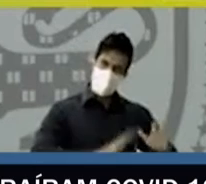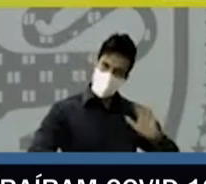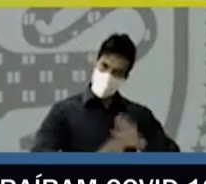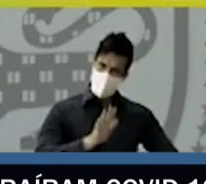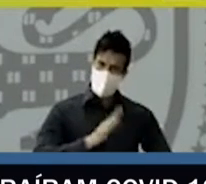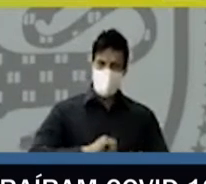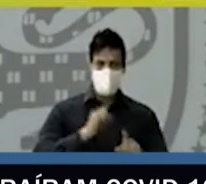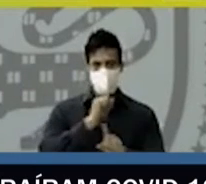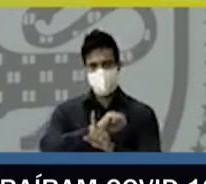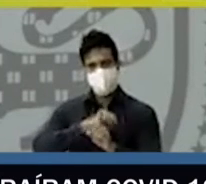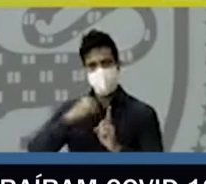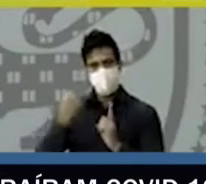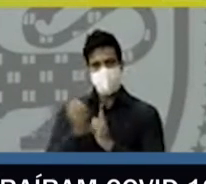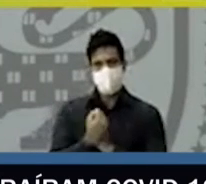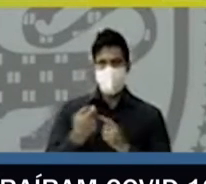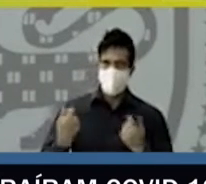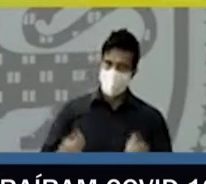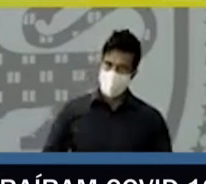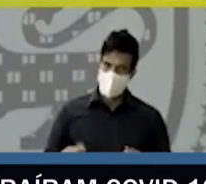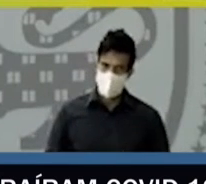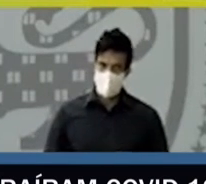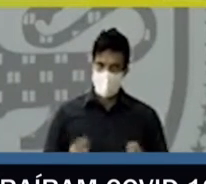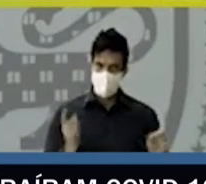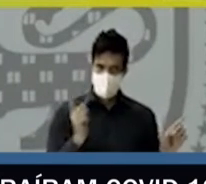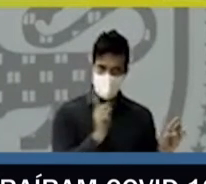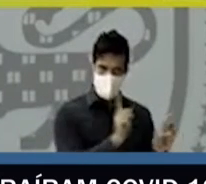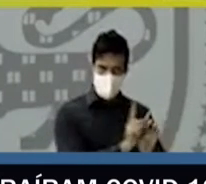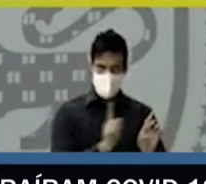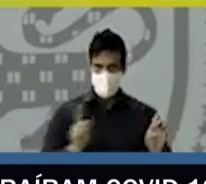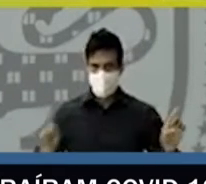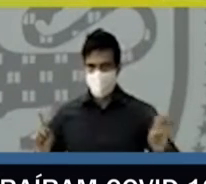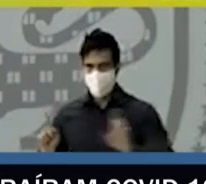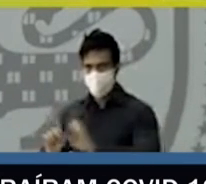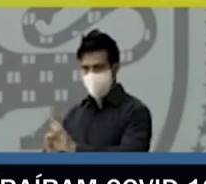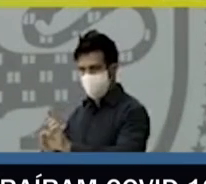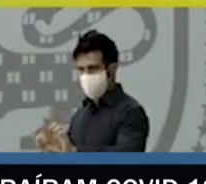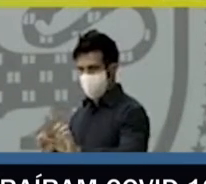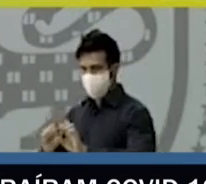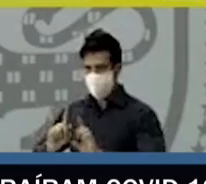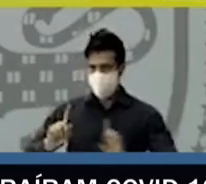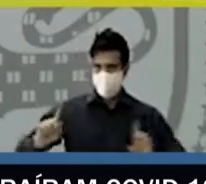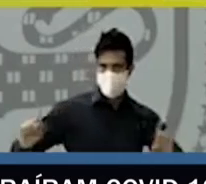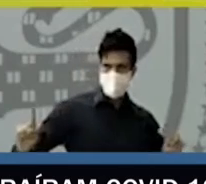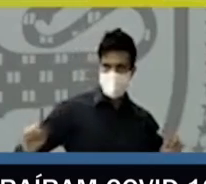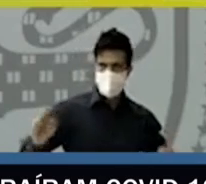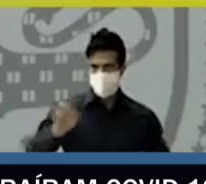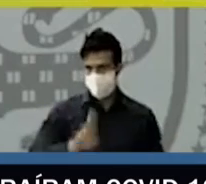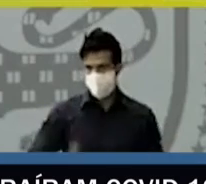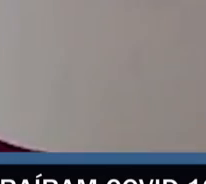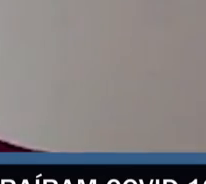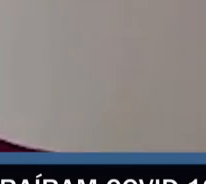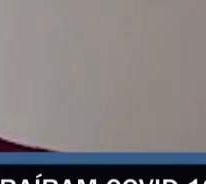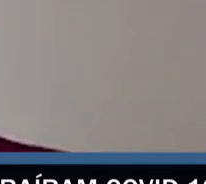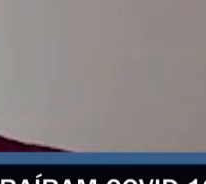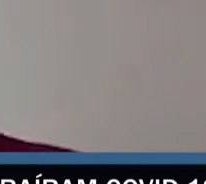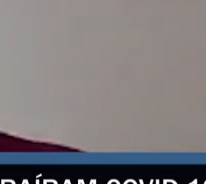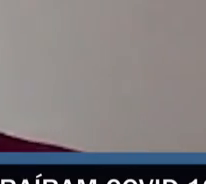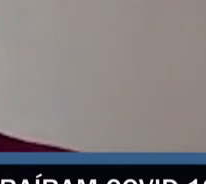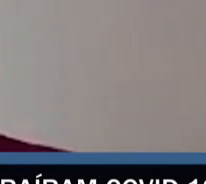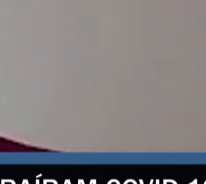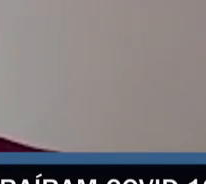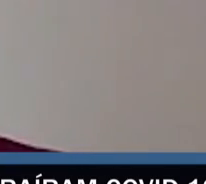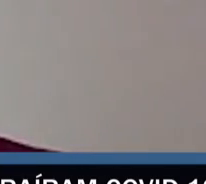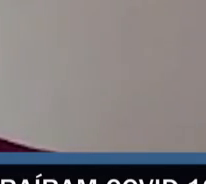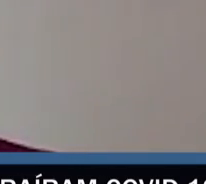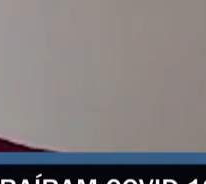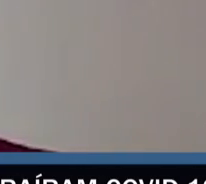da sociedade no distanciamento físico e no uso de máscaras de forma correta. Recuperado